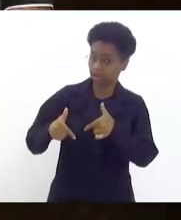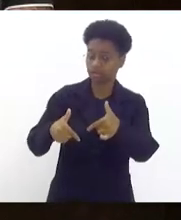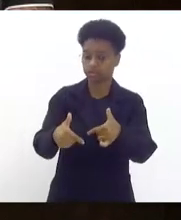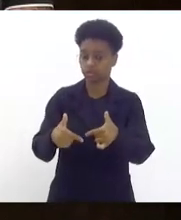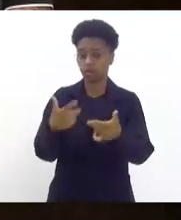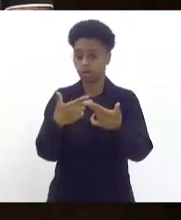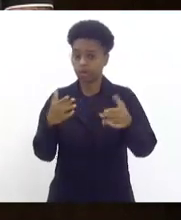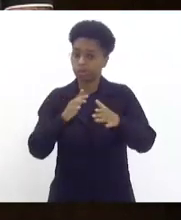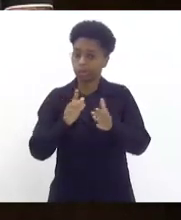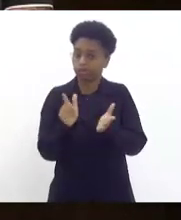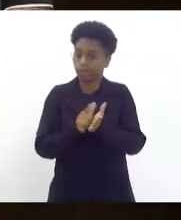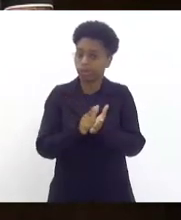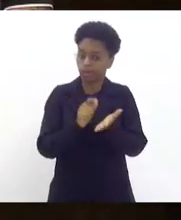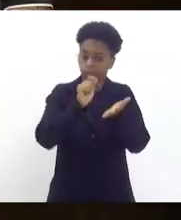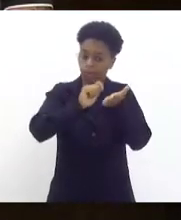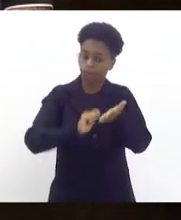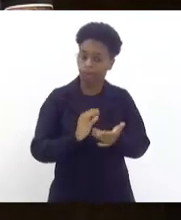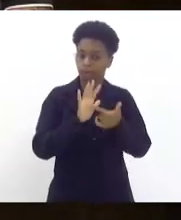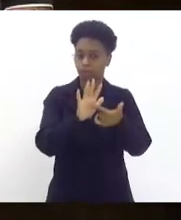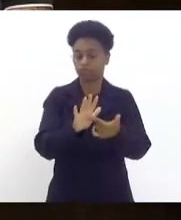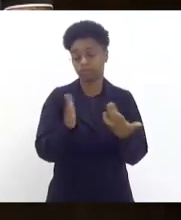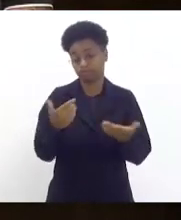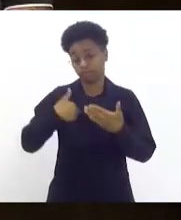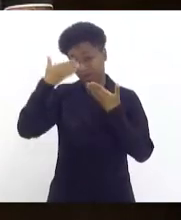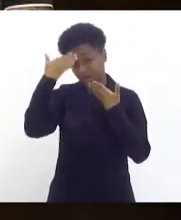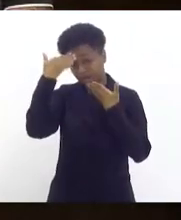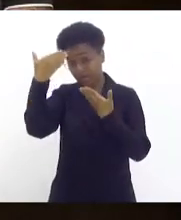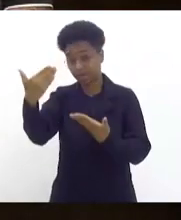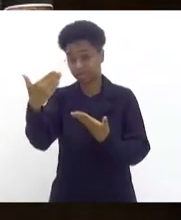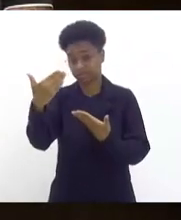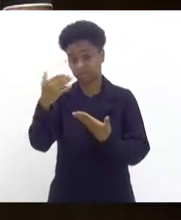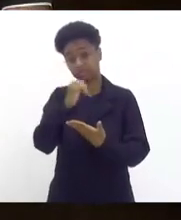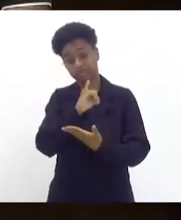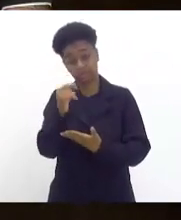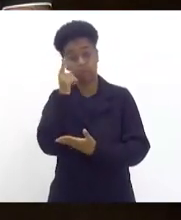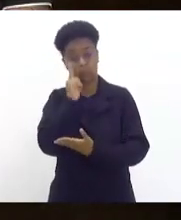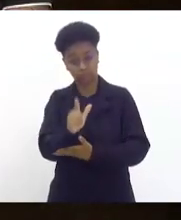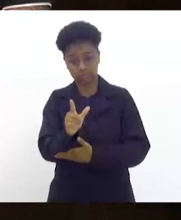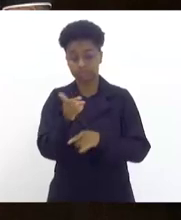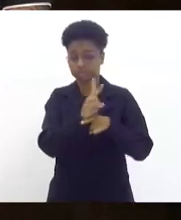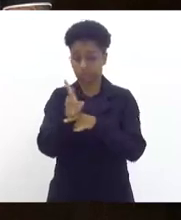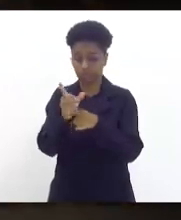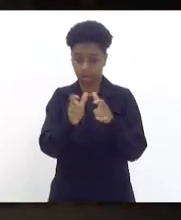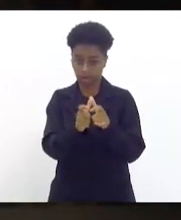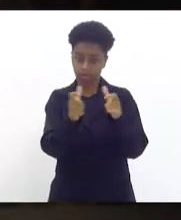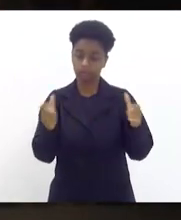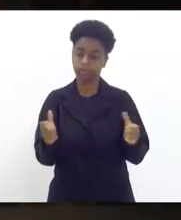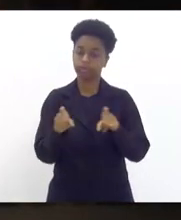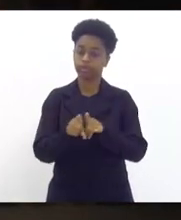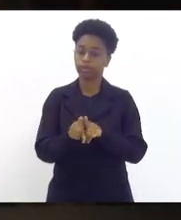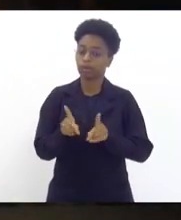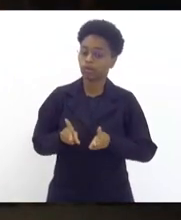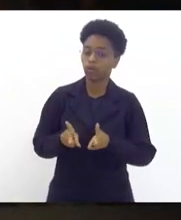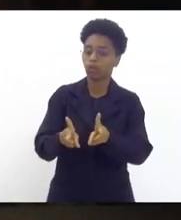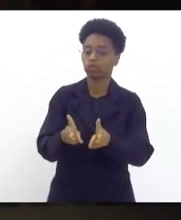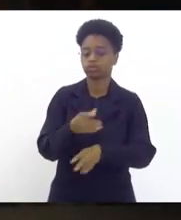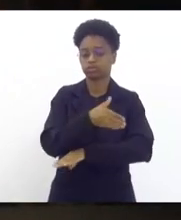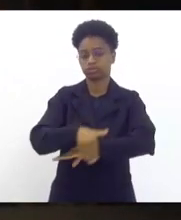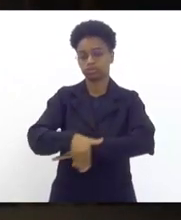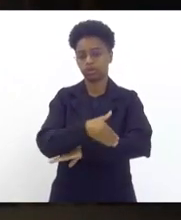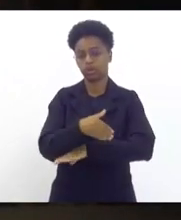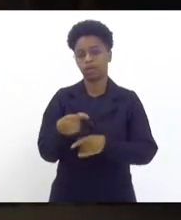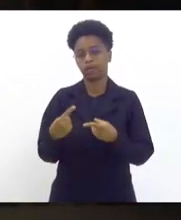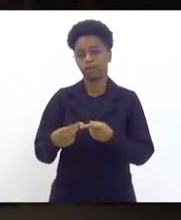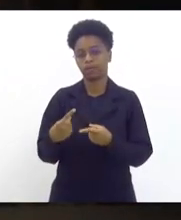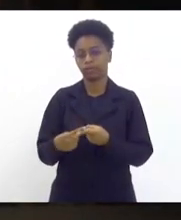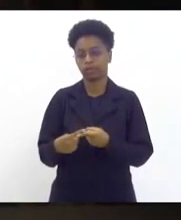existe agradeceria muito muito essa expansão de segurança presente e mantê-los nas ruas porque